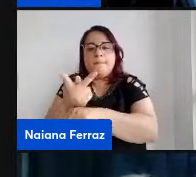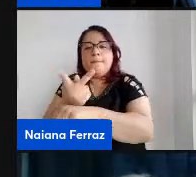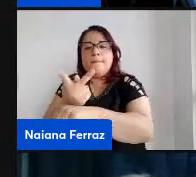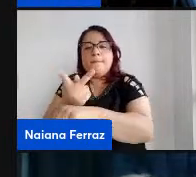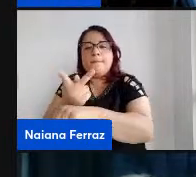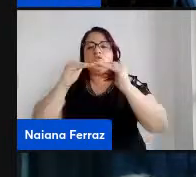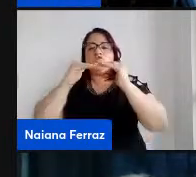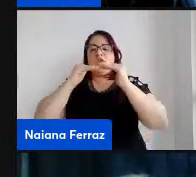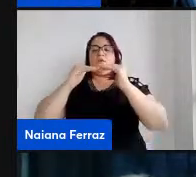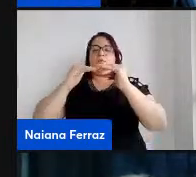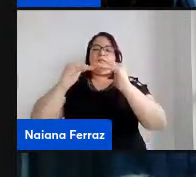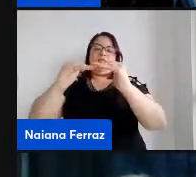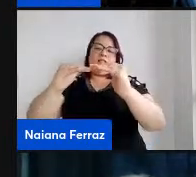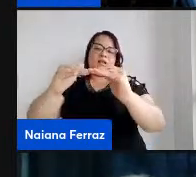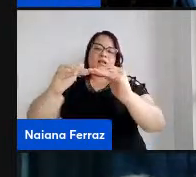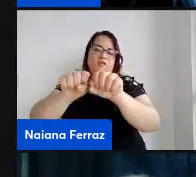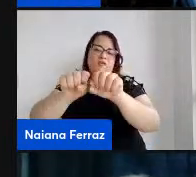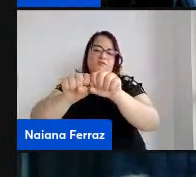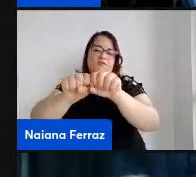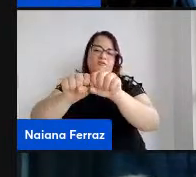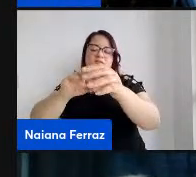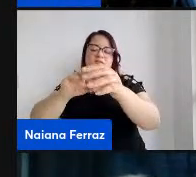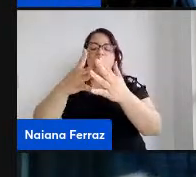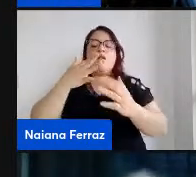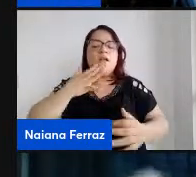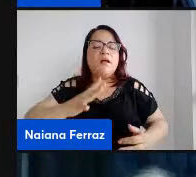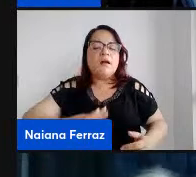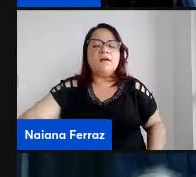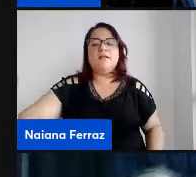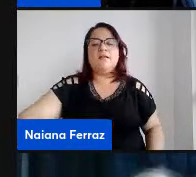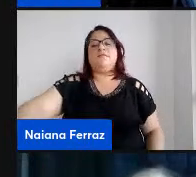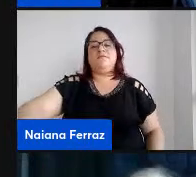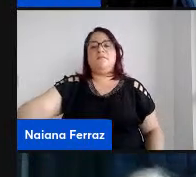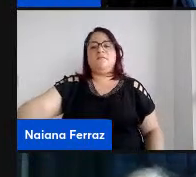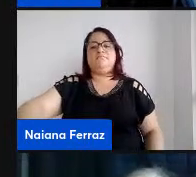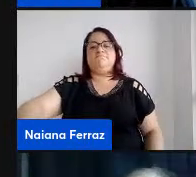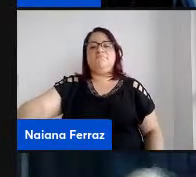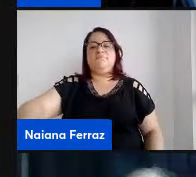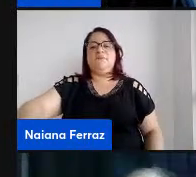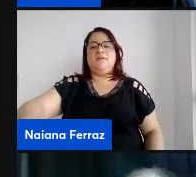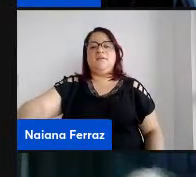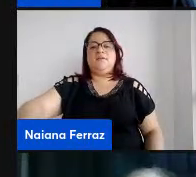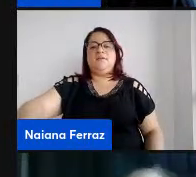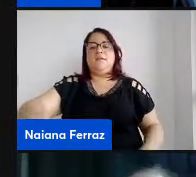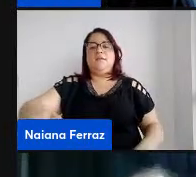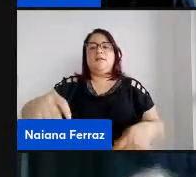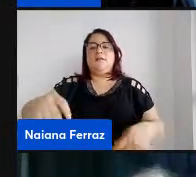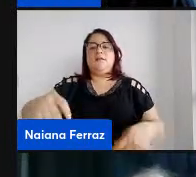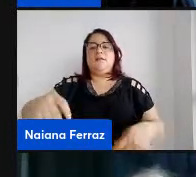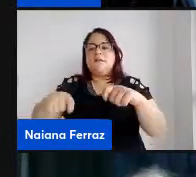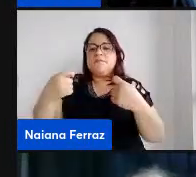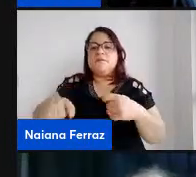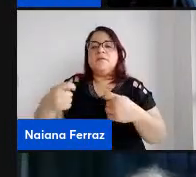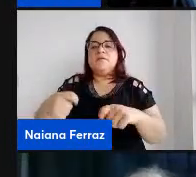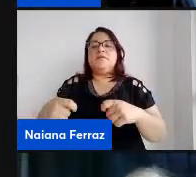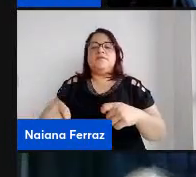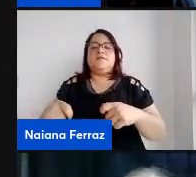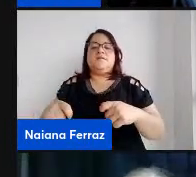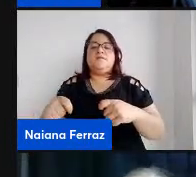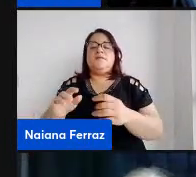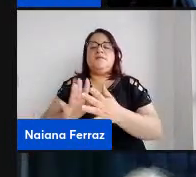formação inicial das crianças, que é um desafio global e é um